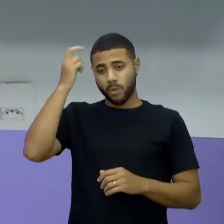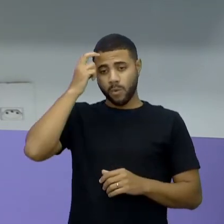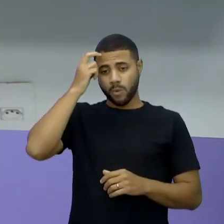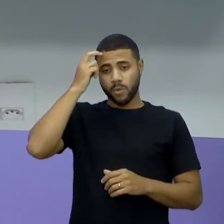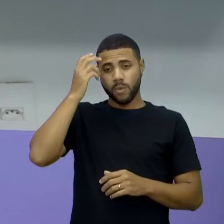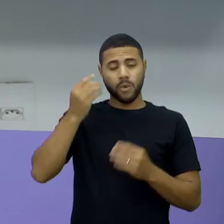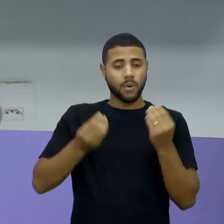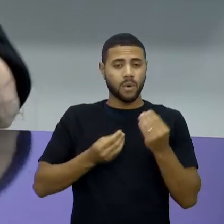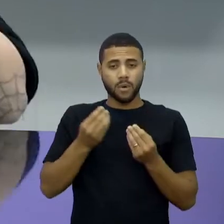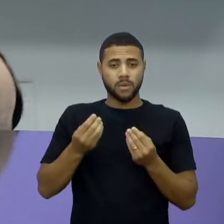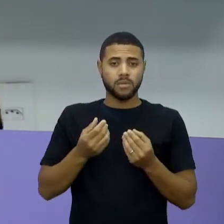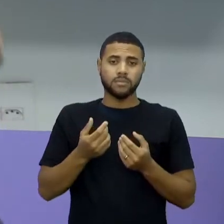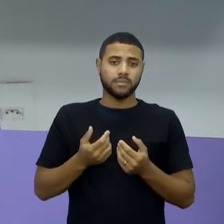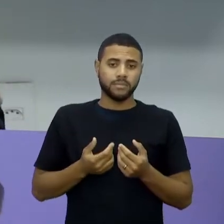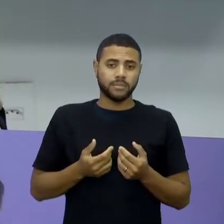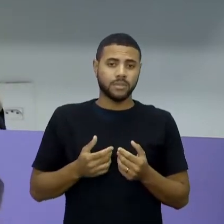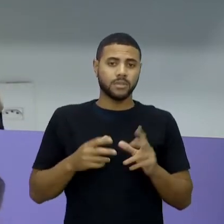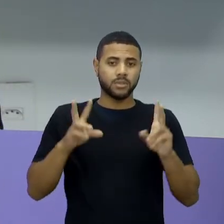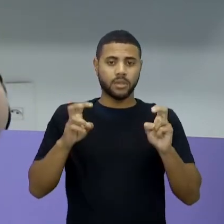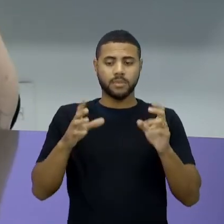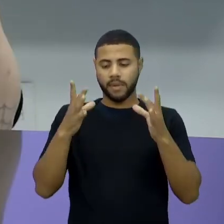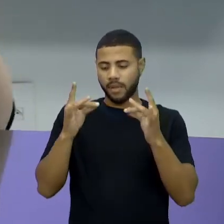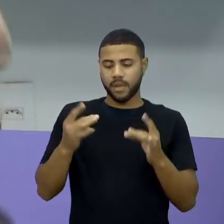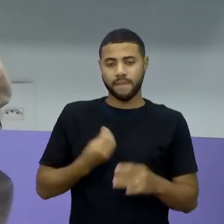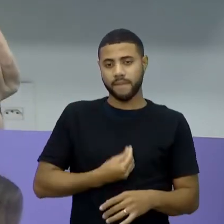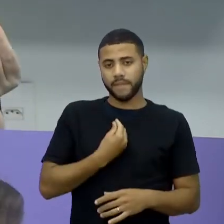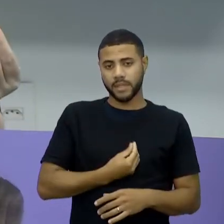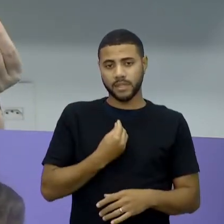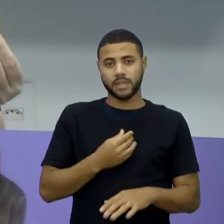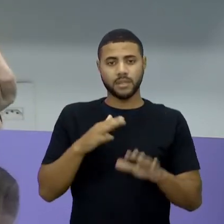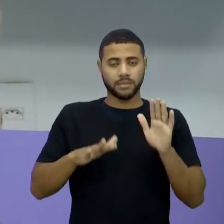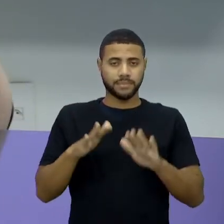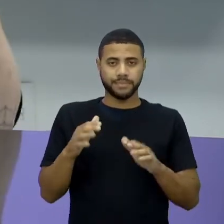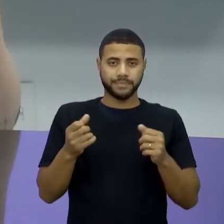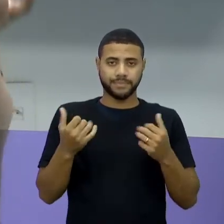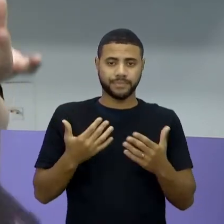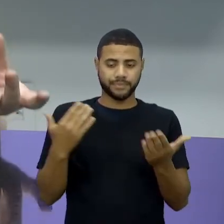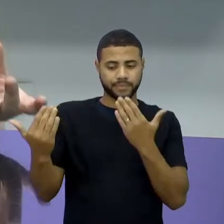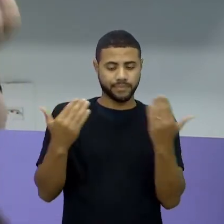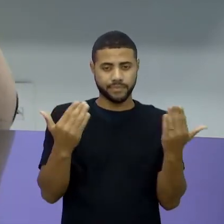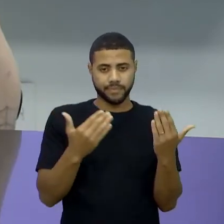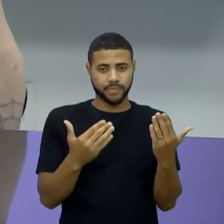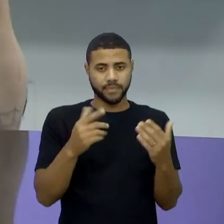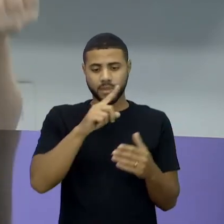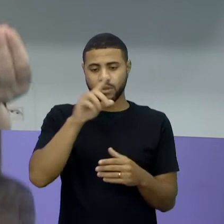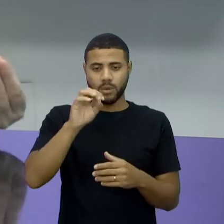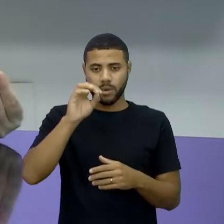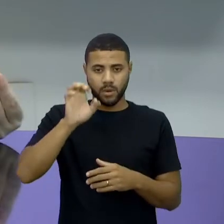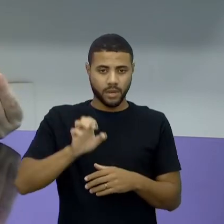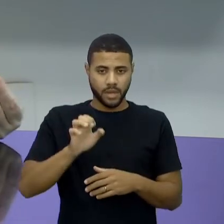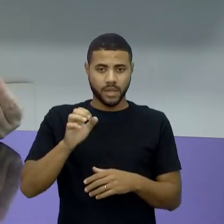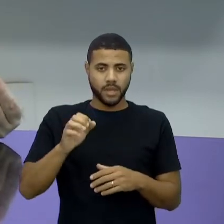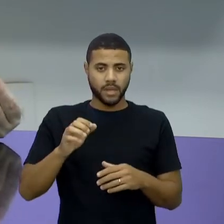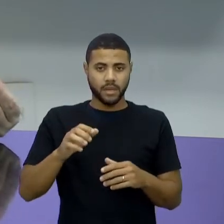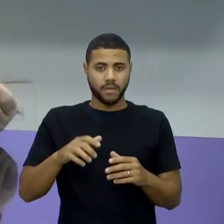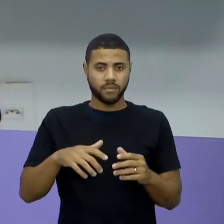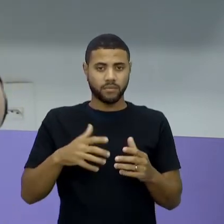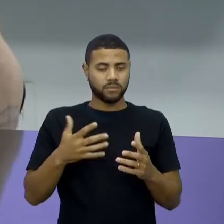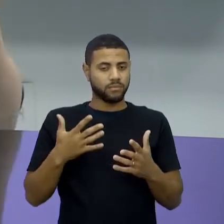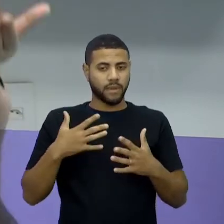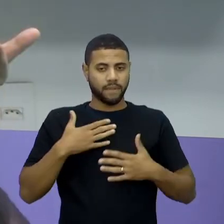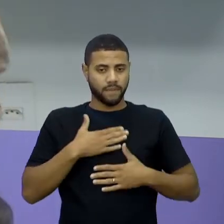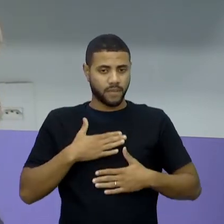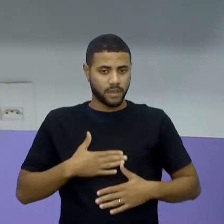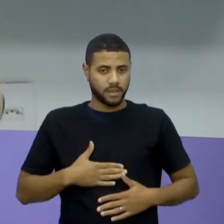gente lida com questões que envolvem a vida propriamente dita, enquanto zoé, enquanto funcionamento biológico, mas,